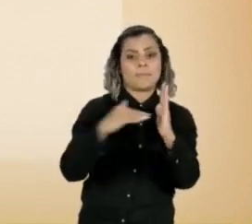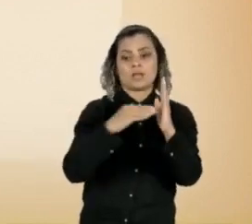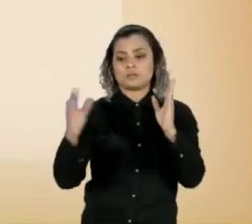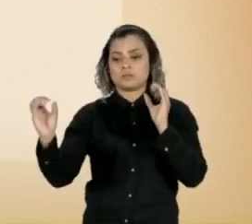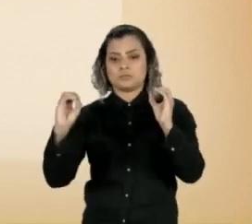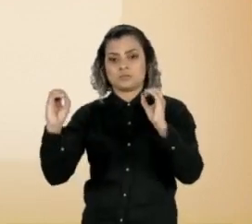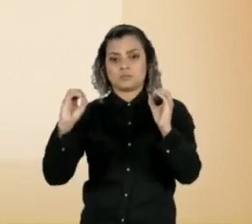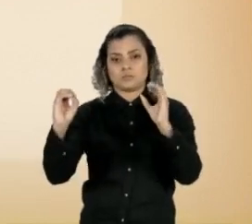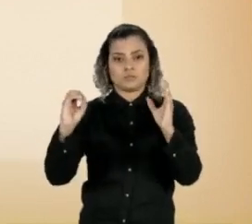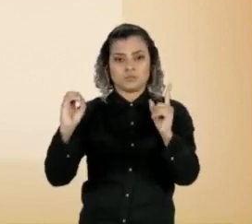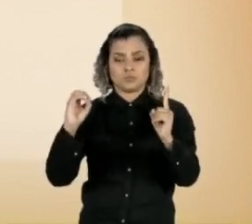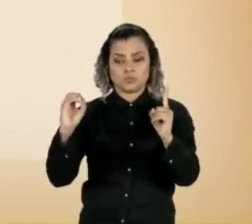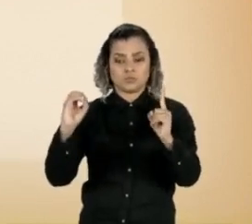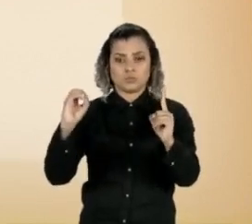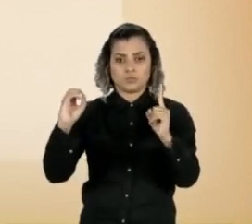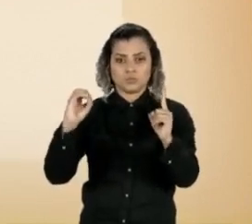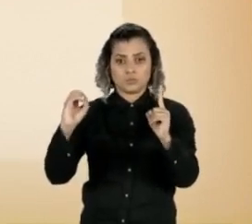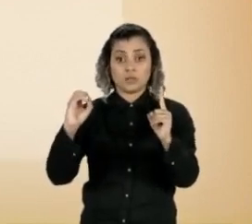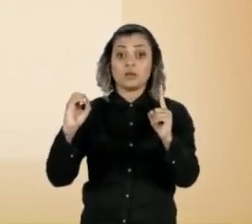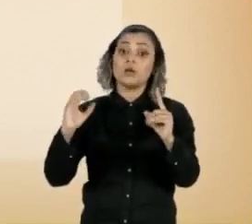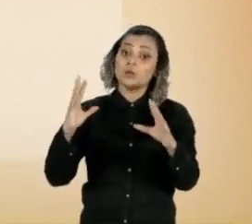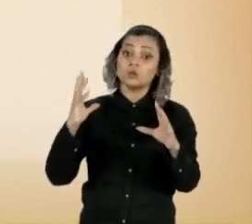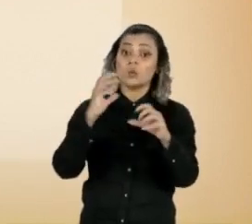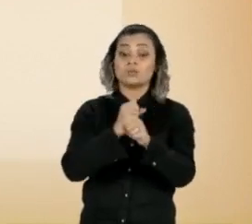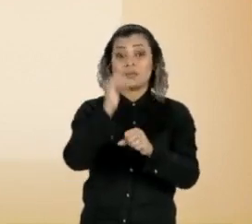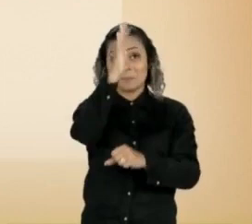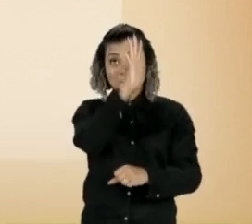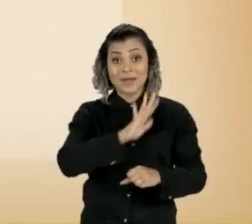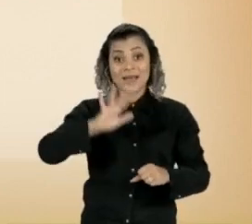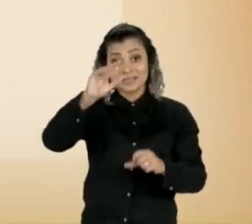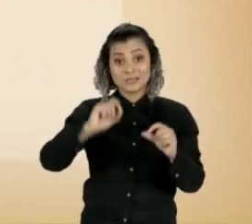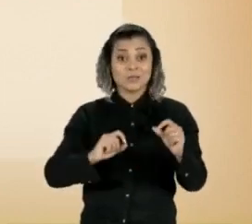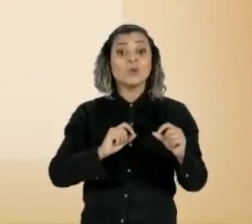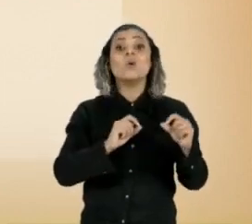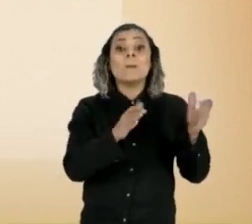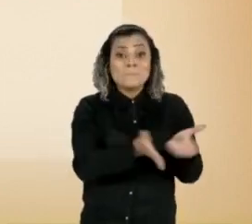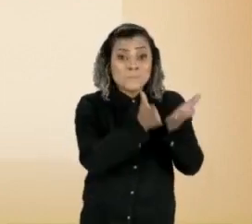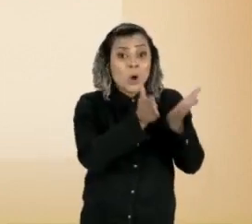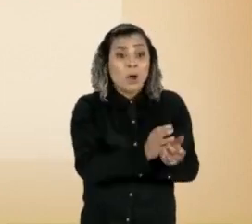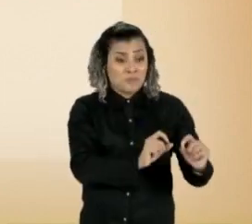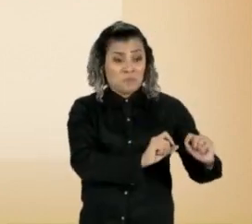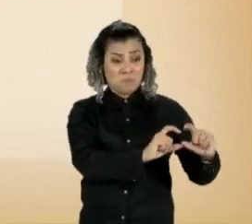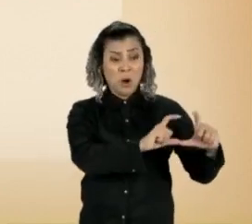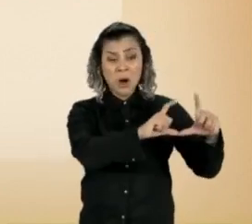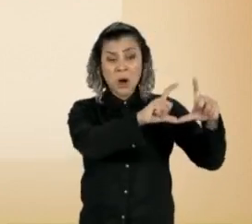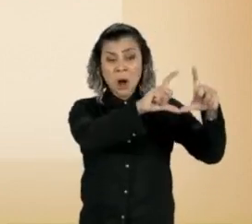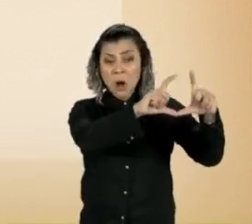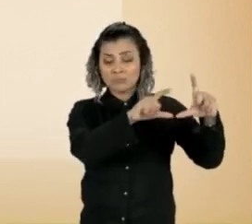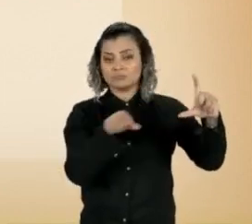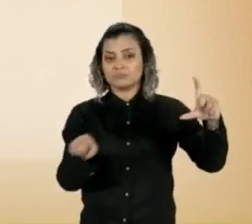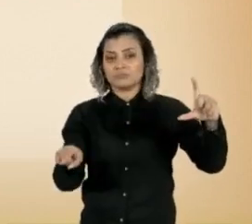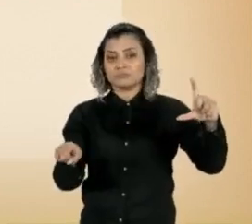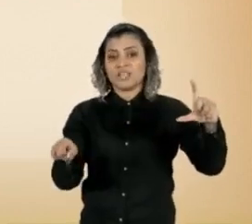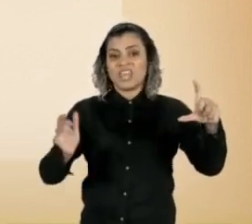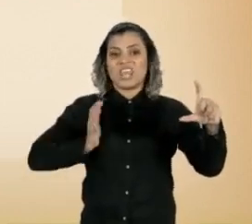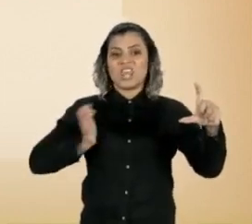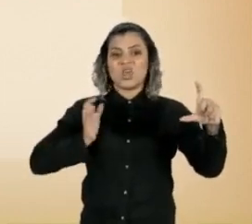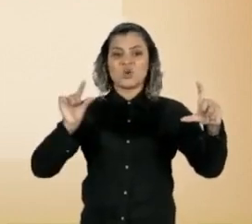concentração. Ele aumentou em todas as regiões do Brasil e atingiu o maior patamar desde que foi criado, chegando